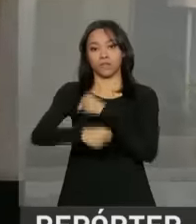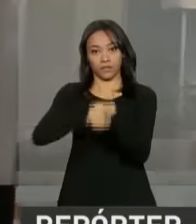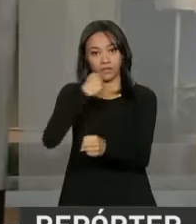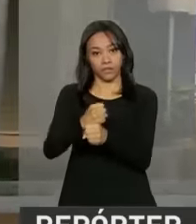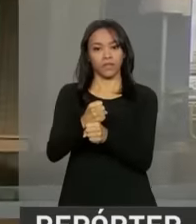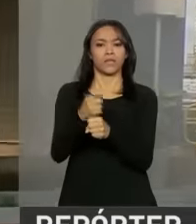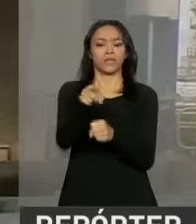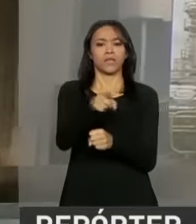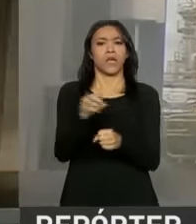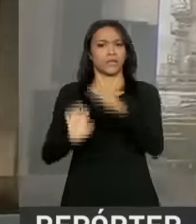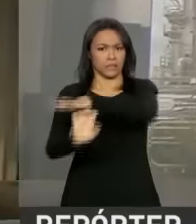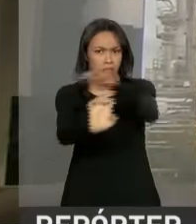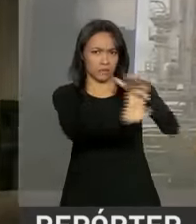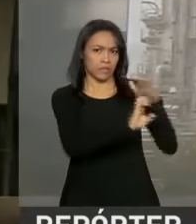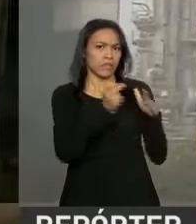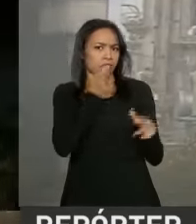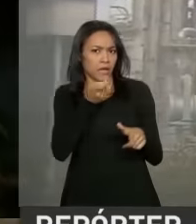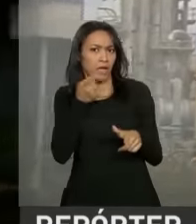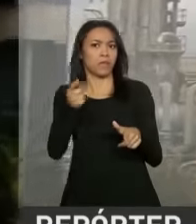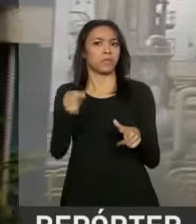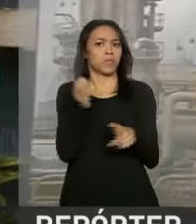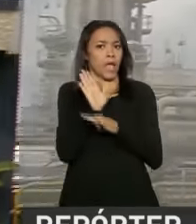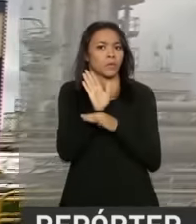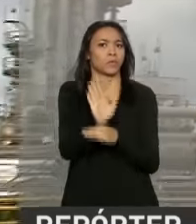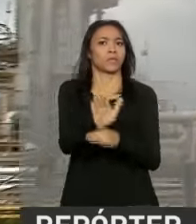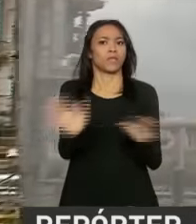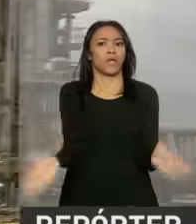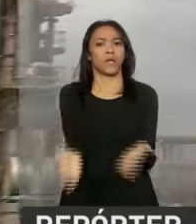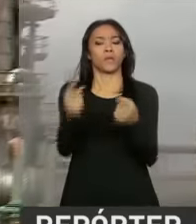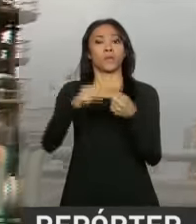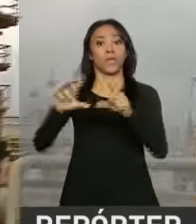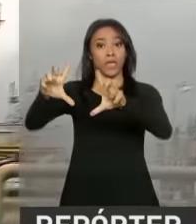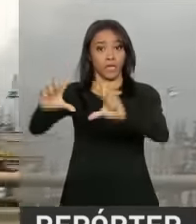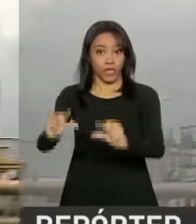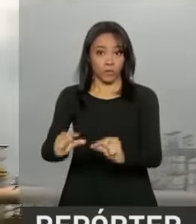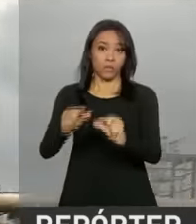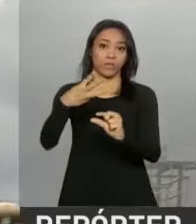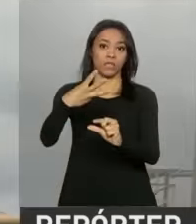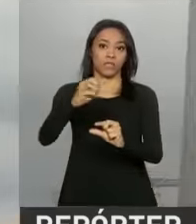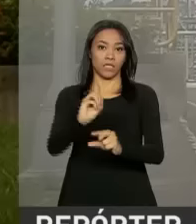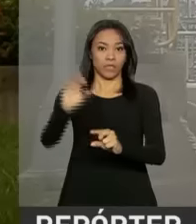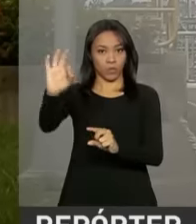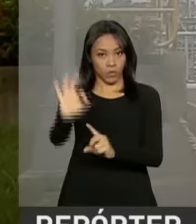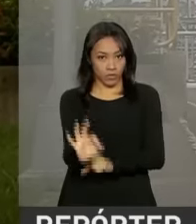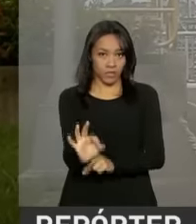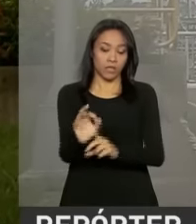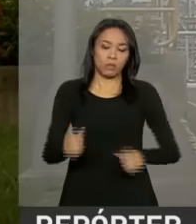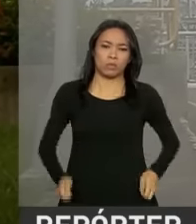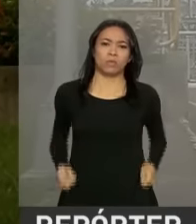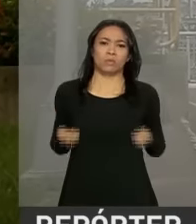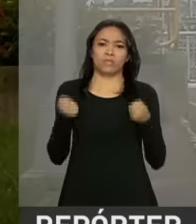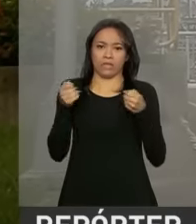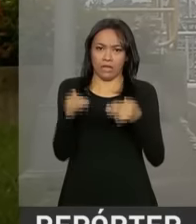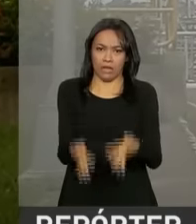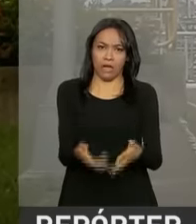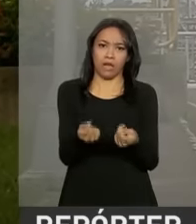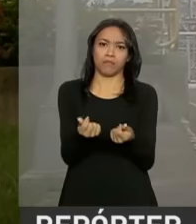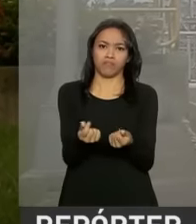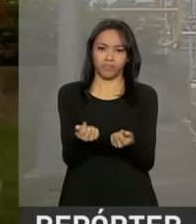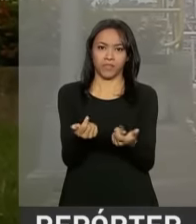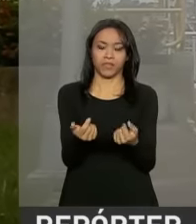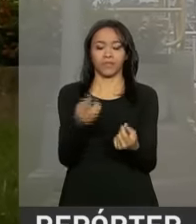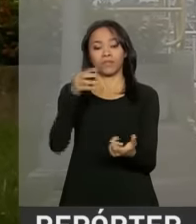alguns fatores contribuíram aí com esse resultado, entre eles uma redução de 30% nas despesas